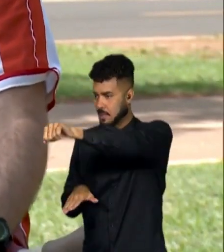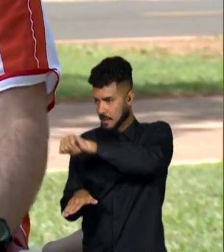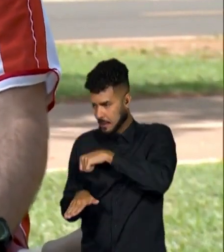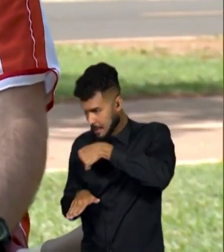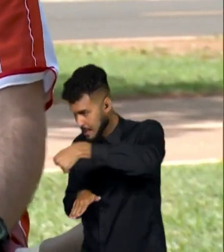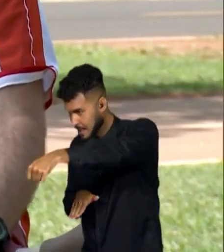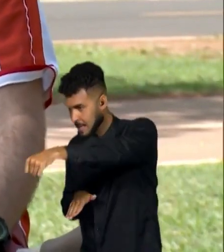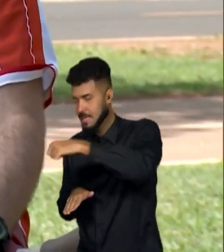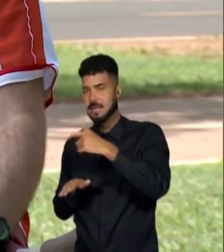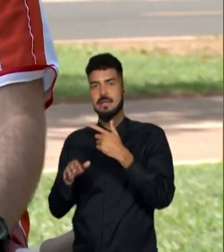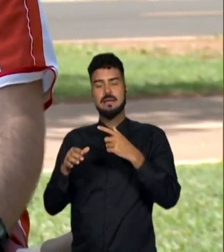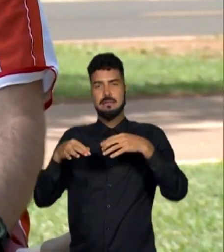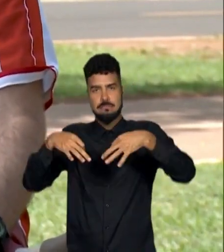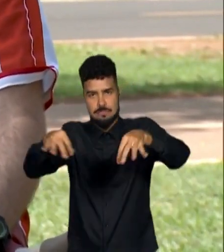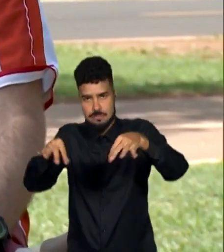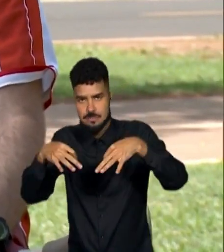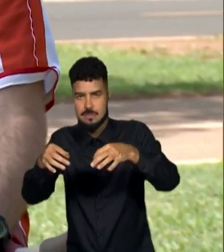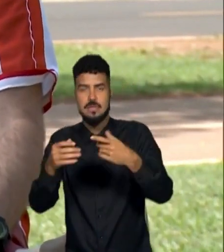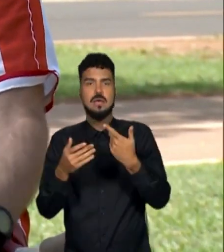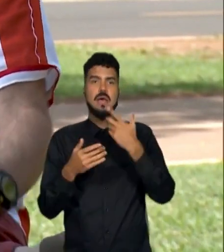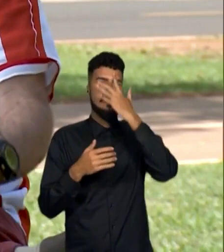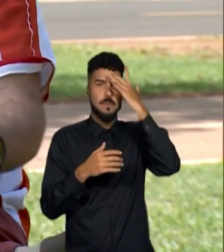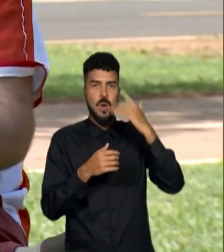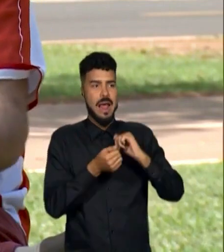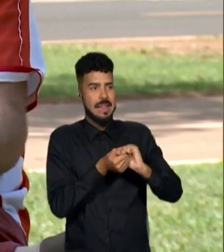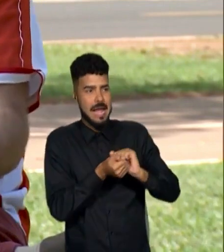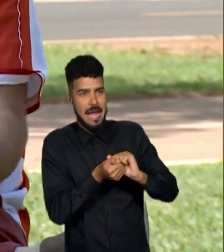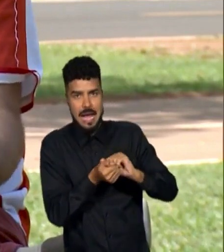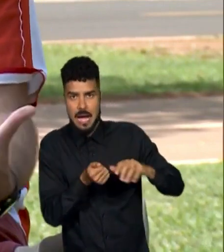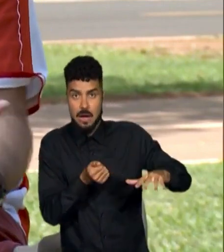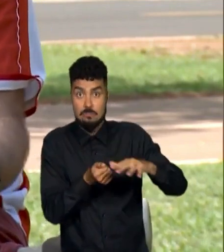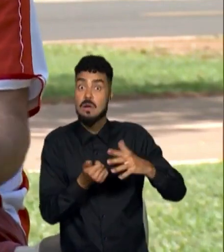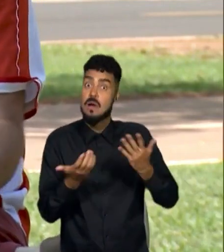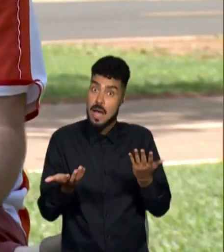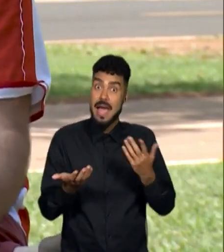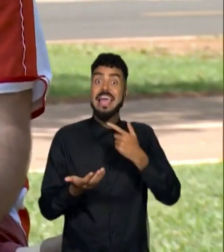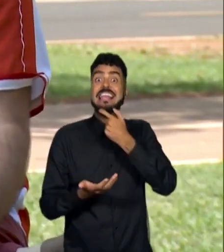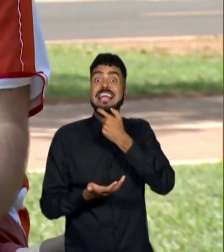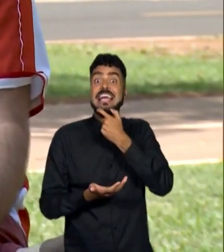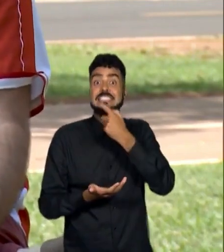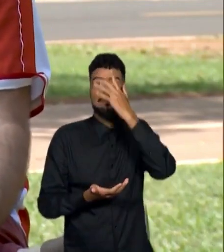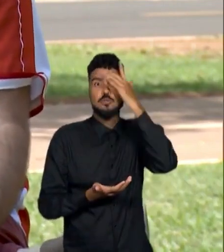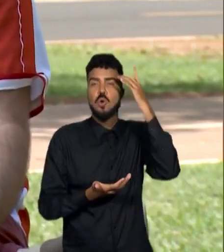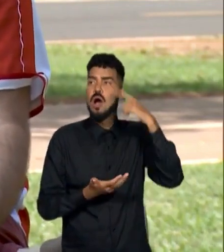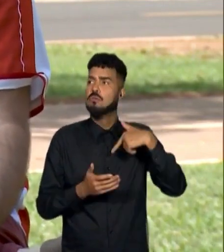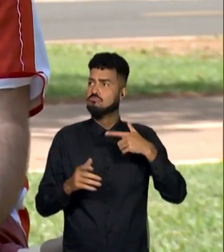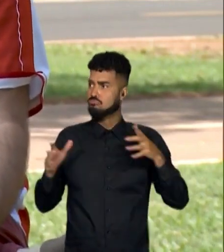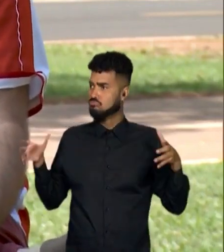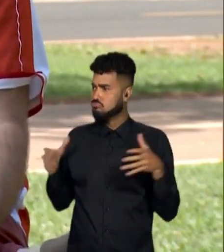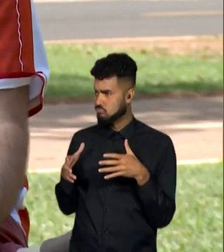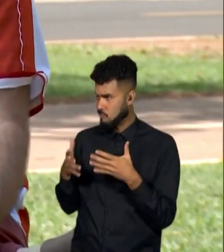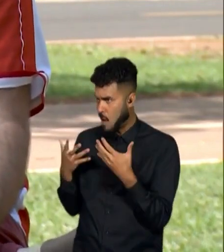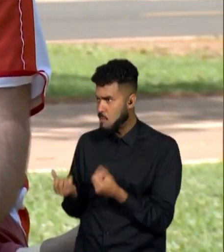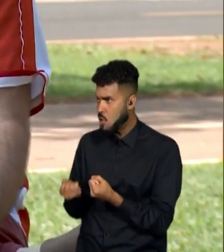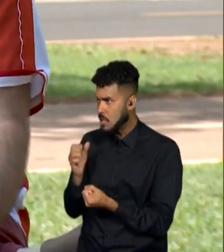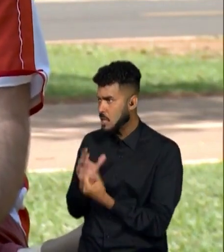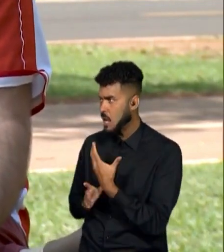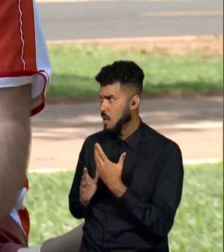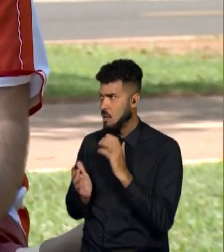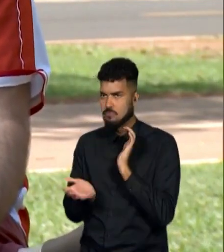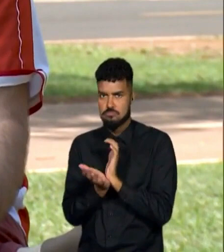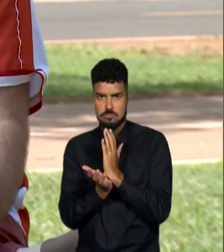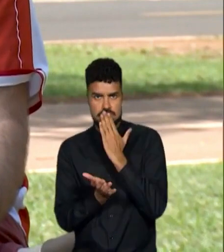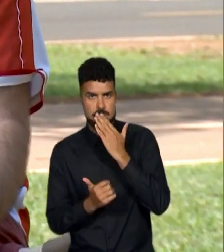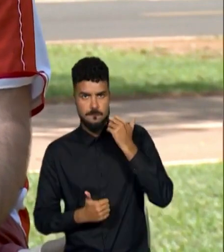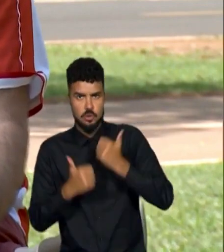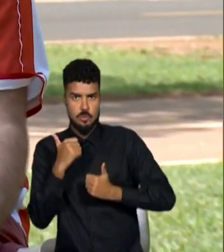sessões de tiares, trabalhar na sessão de alvejamento, e eram ingleses e resolveram montar um clube de futebol, originalmente